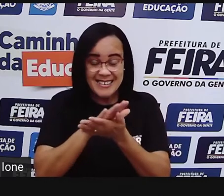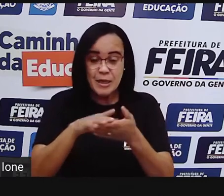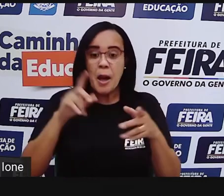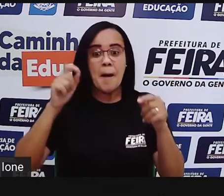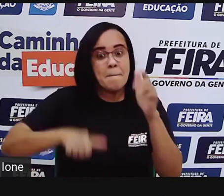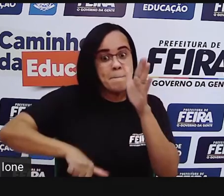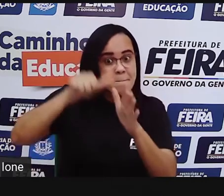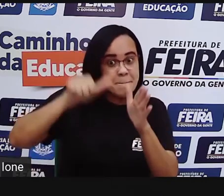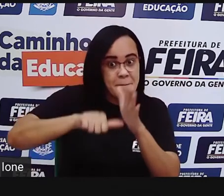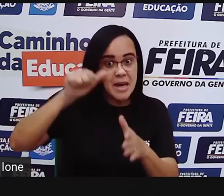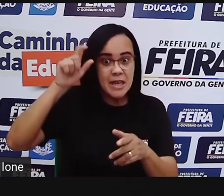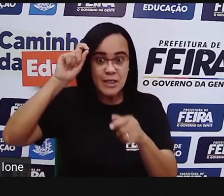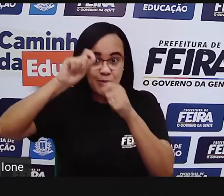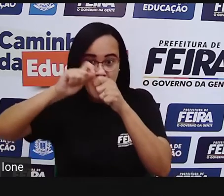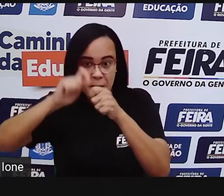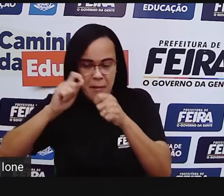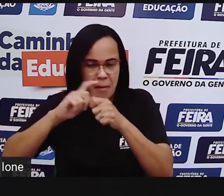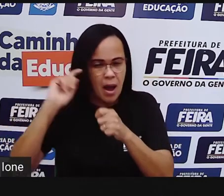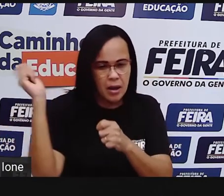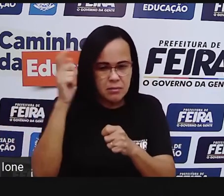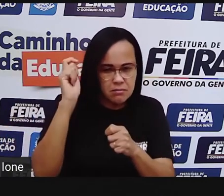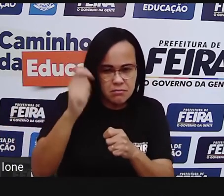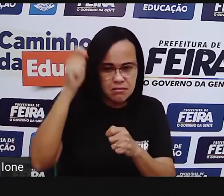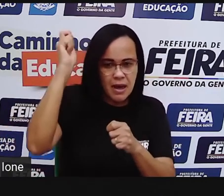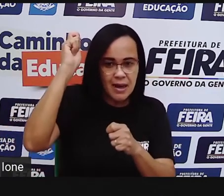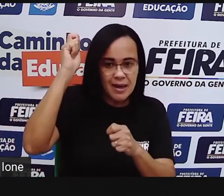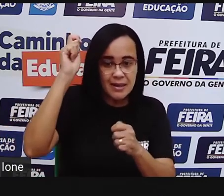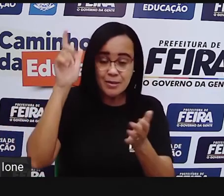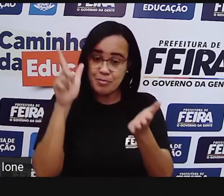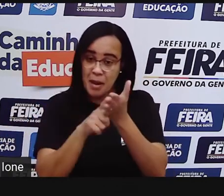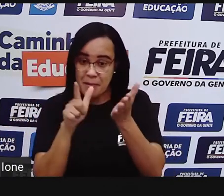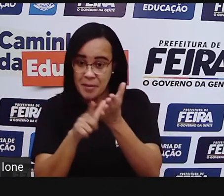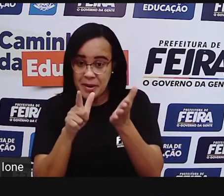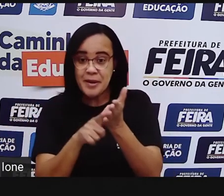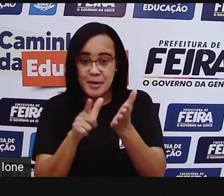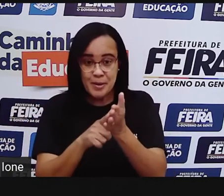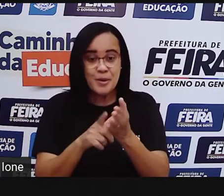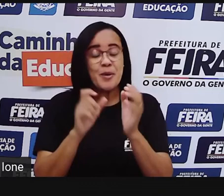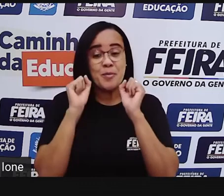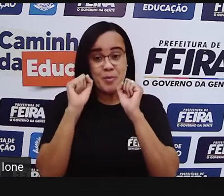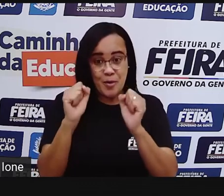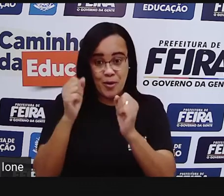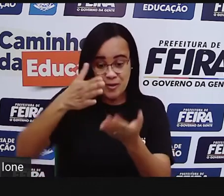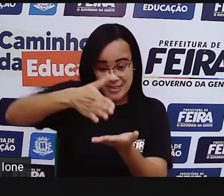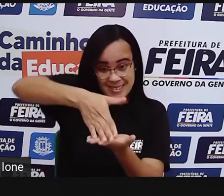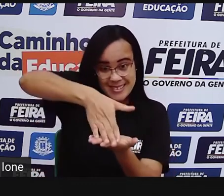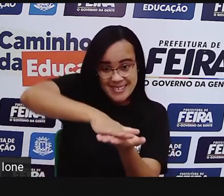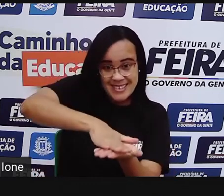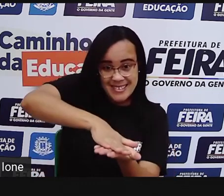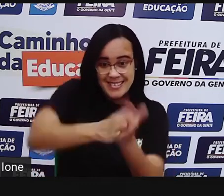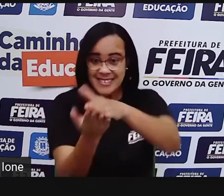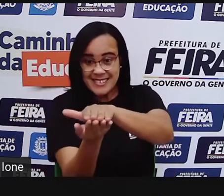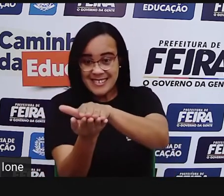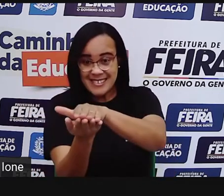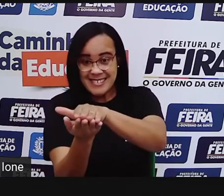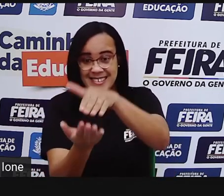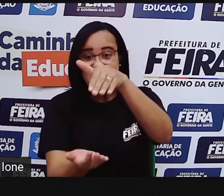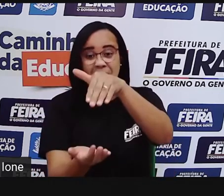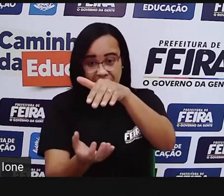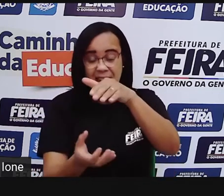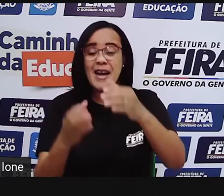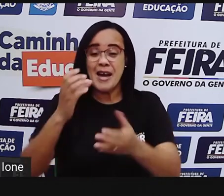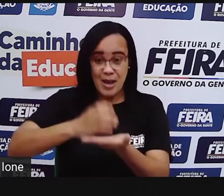mágica do copo para eles verem que uma folha de papel pode tampar um copo com água. É,